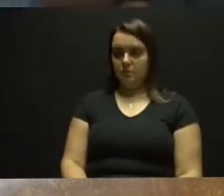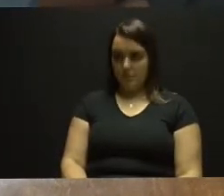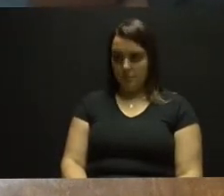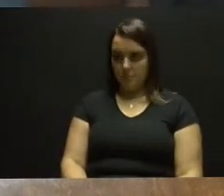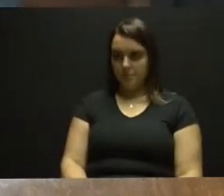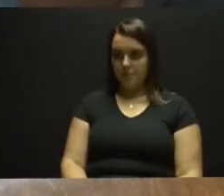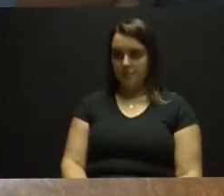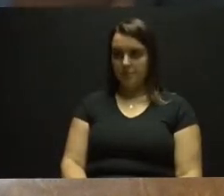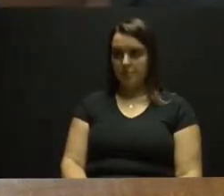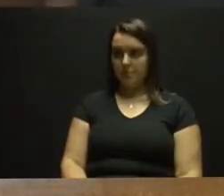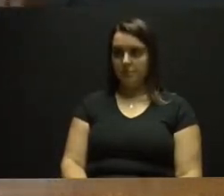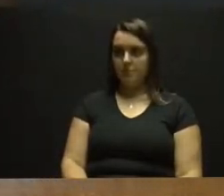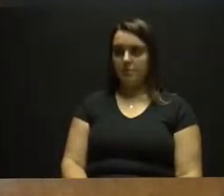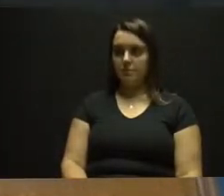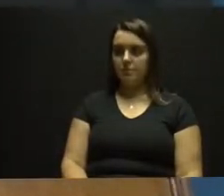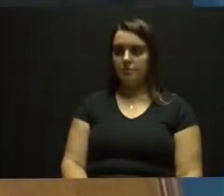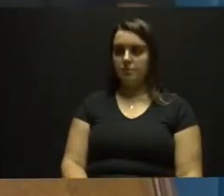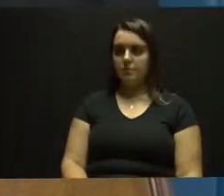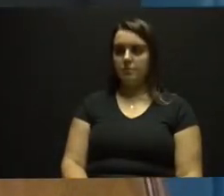homenagem